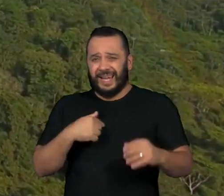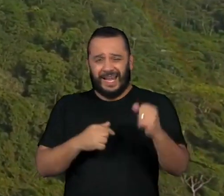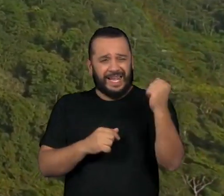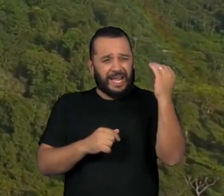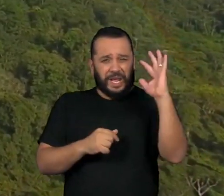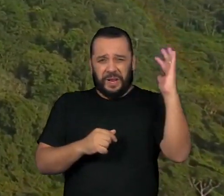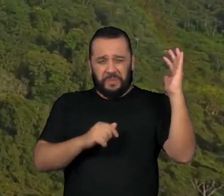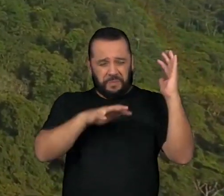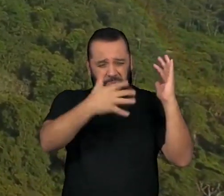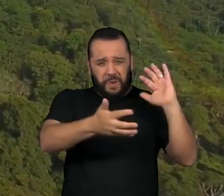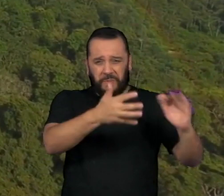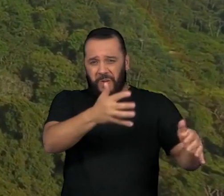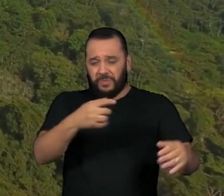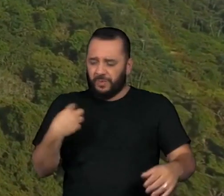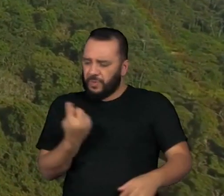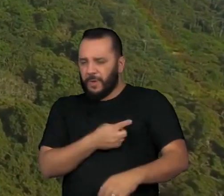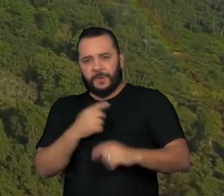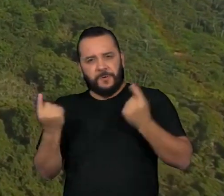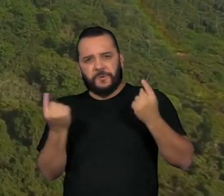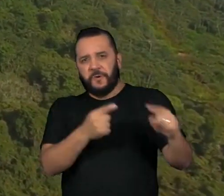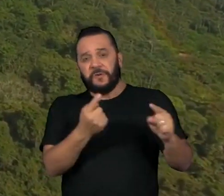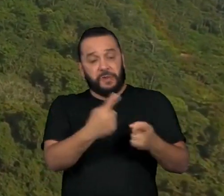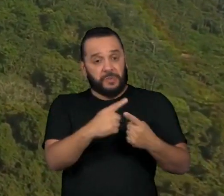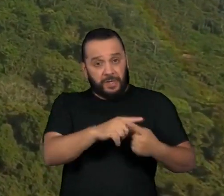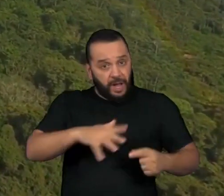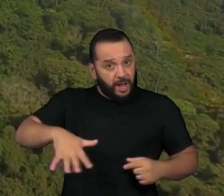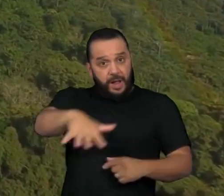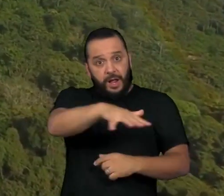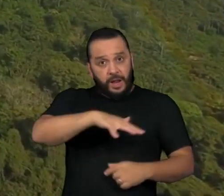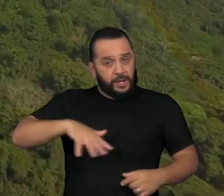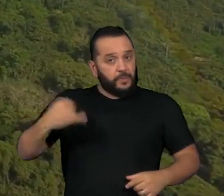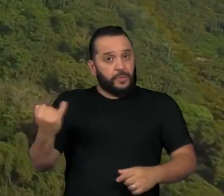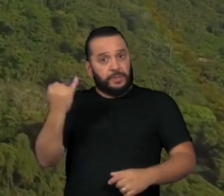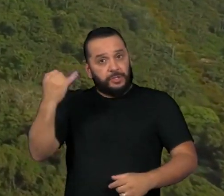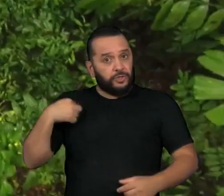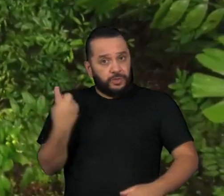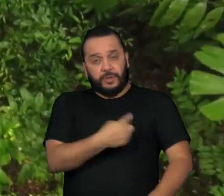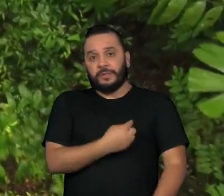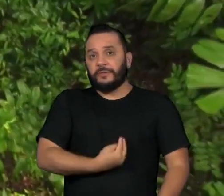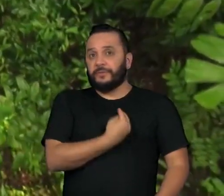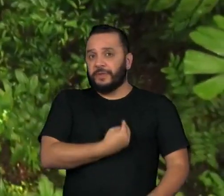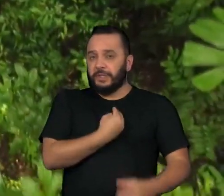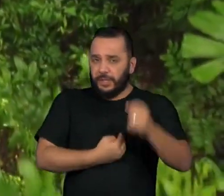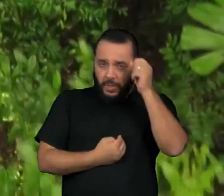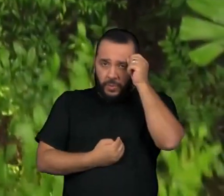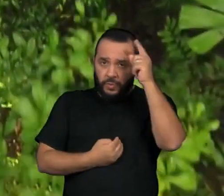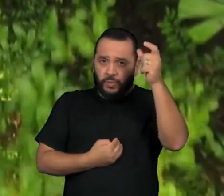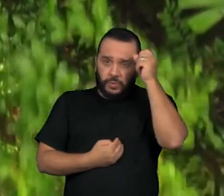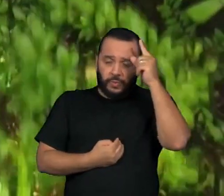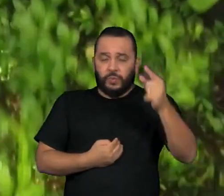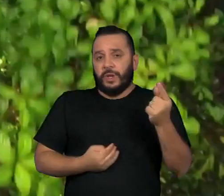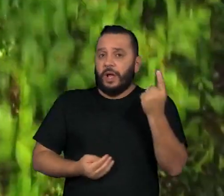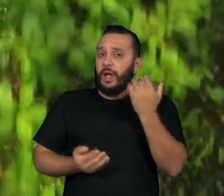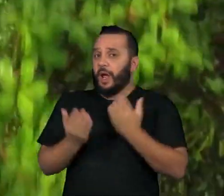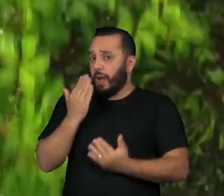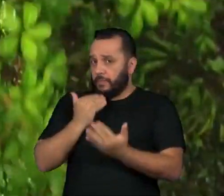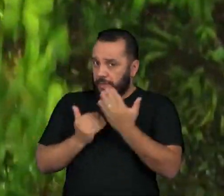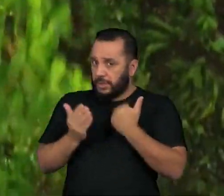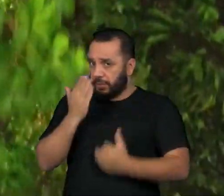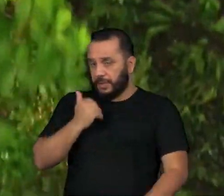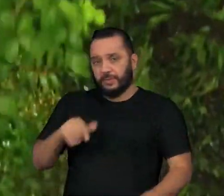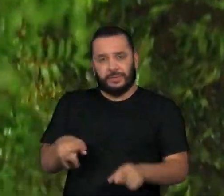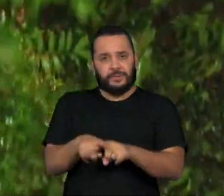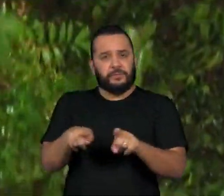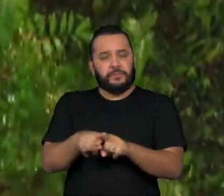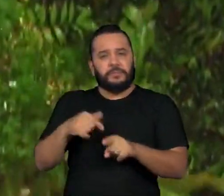porque sabe que o território ele é importante para as nossas vidas, para as nossas culturas, para a alimentação, né, para os saberes